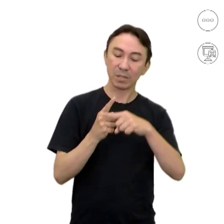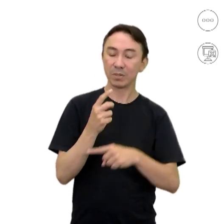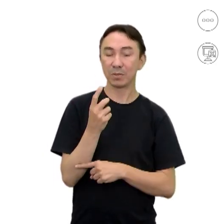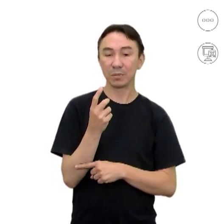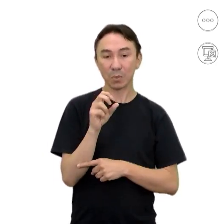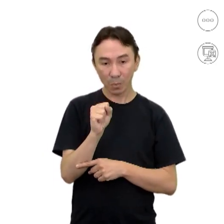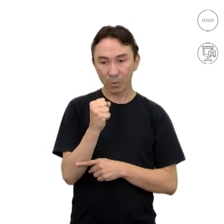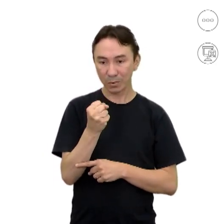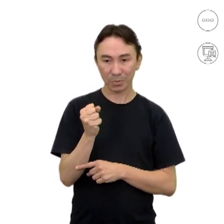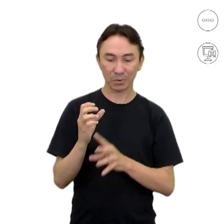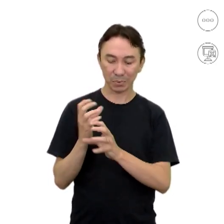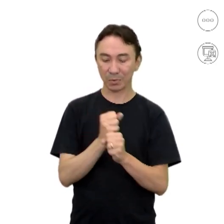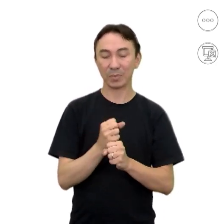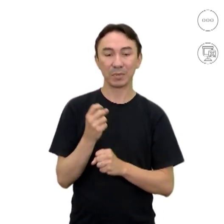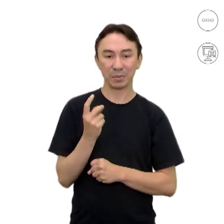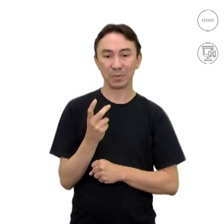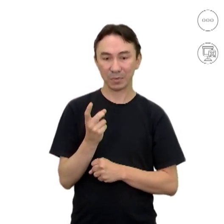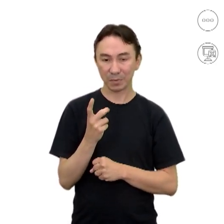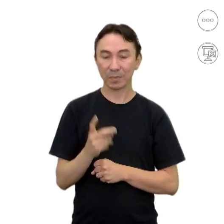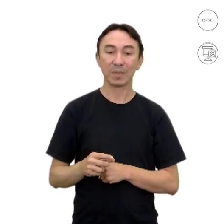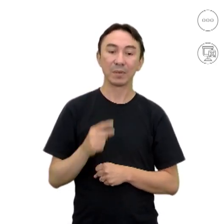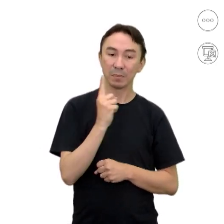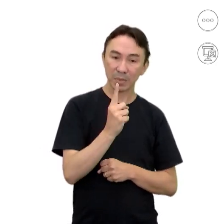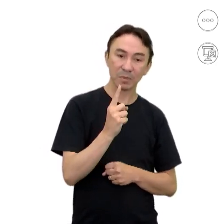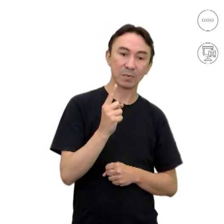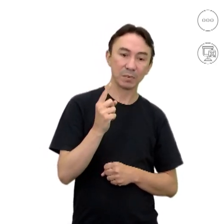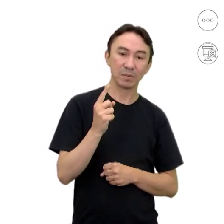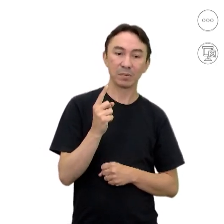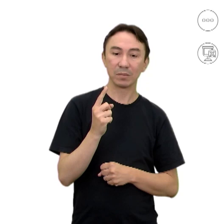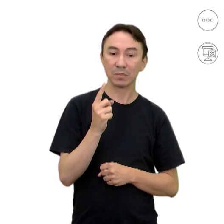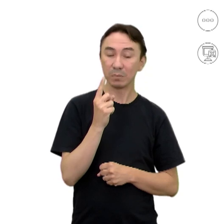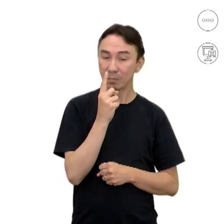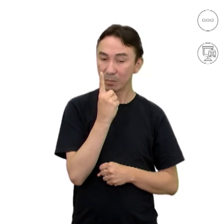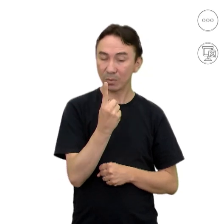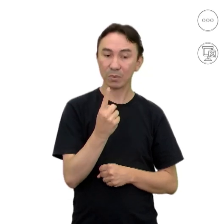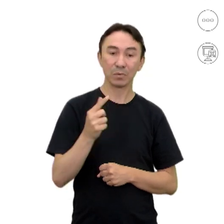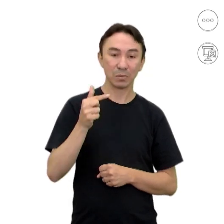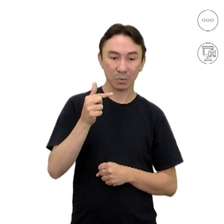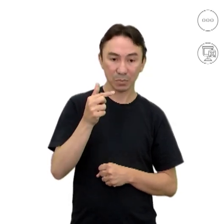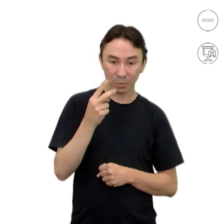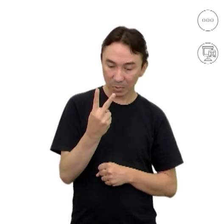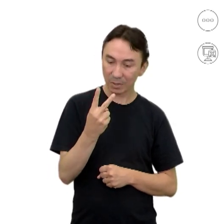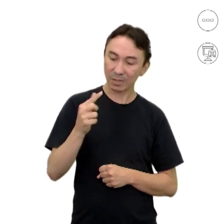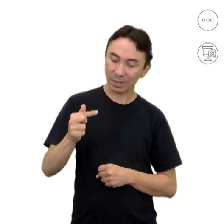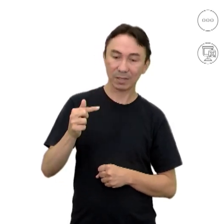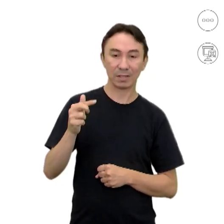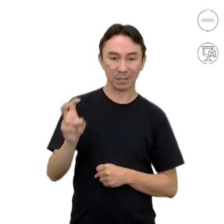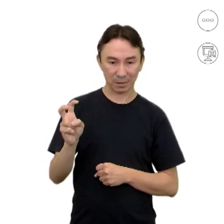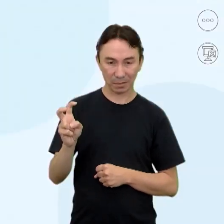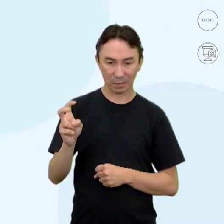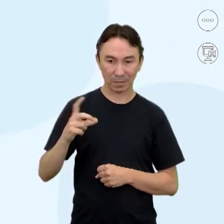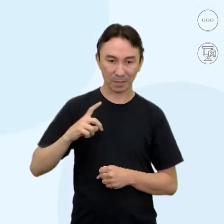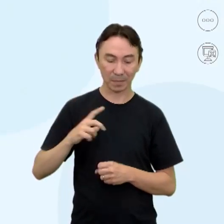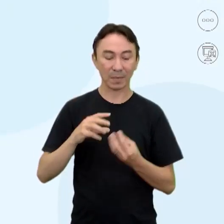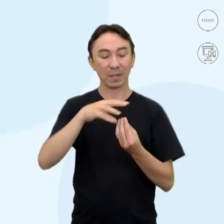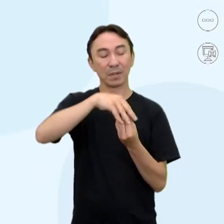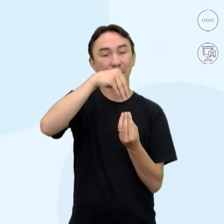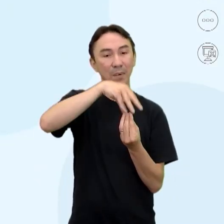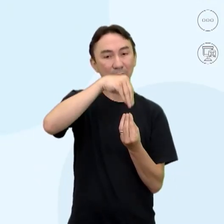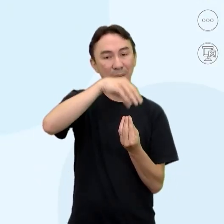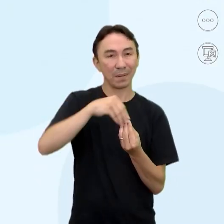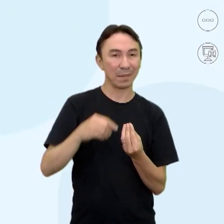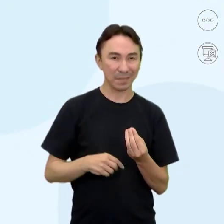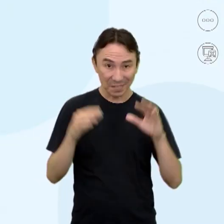Então, a gente vai ter 1.775 salgadinhos. Certo, pessoal? Temos aplausos aí pro pessoal que acertou.